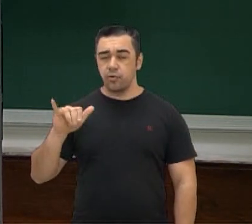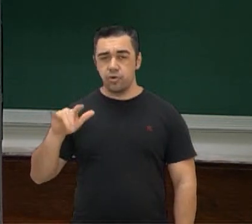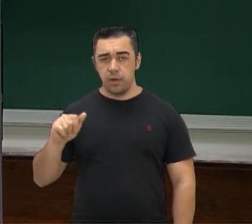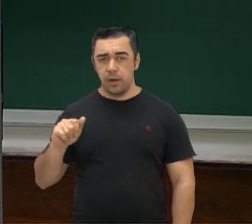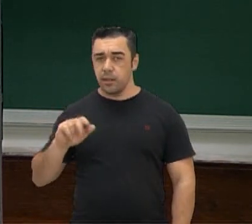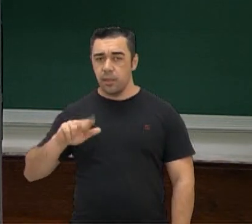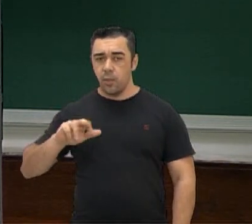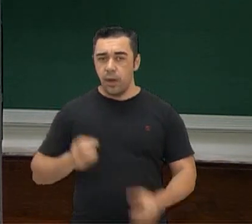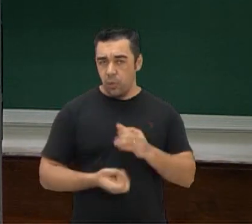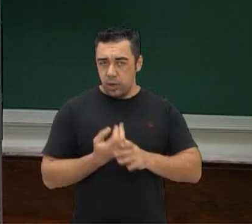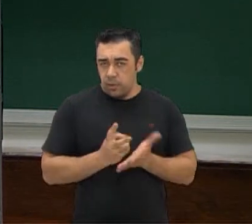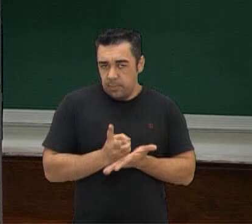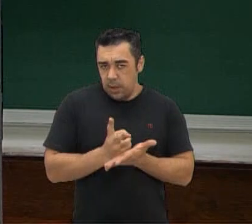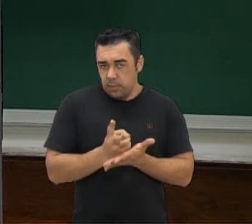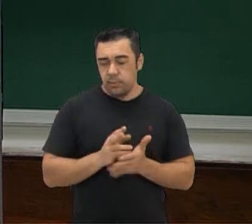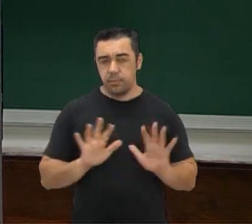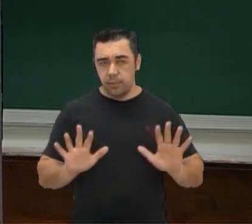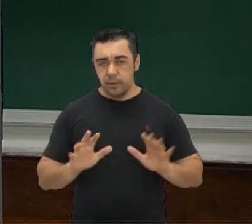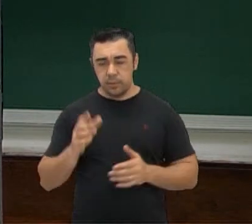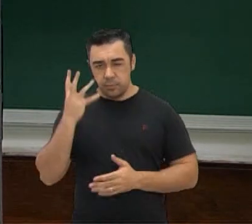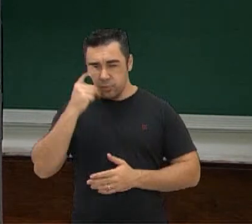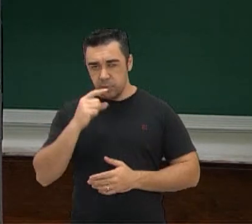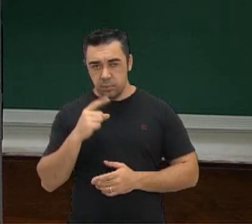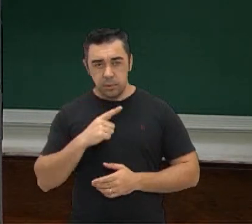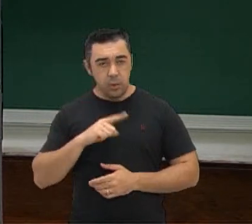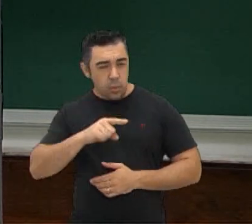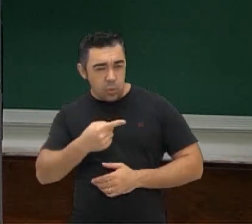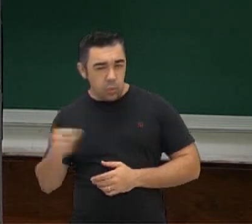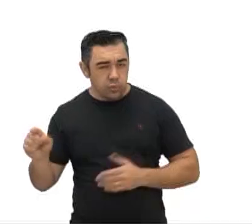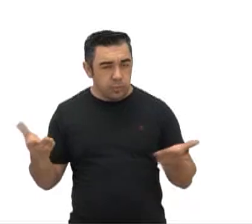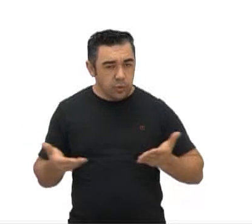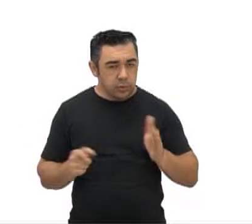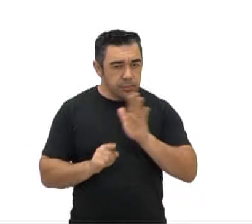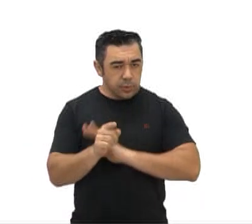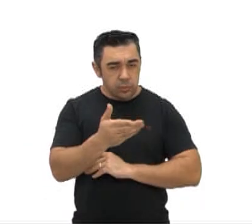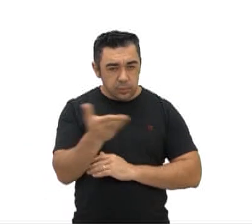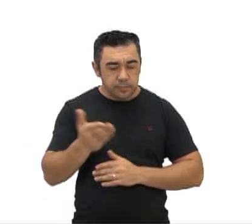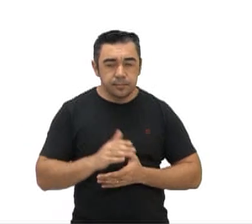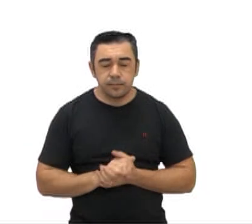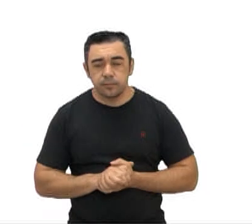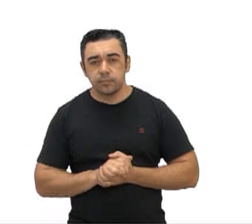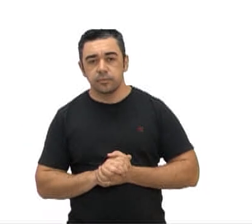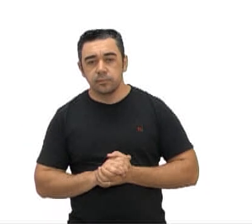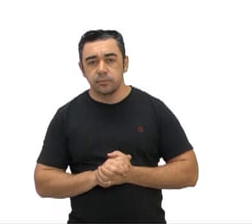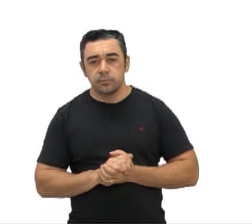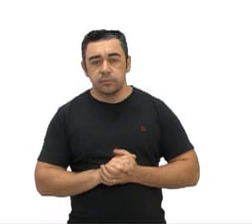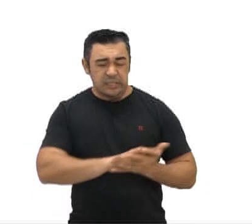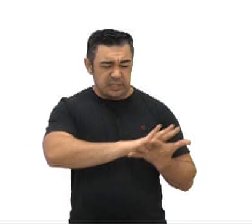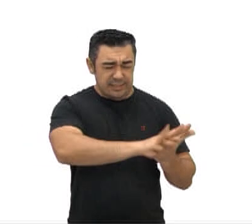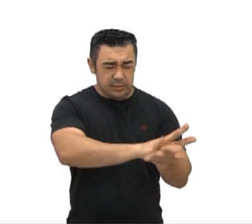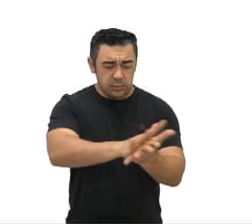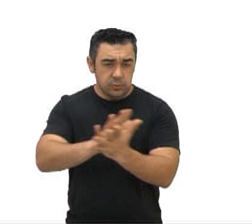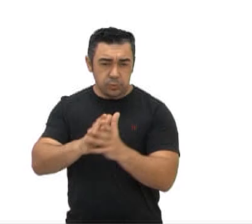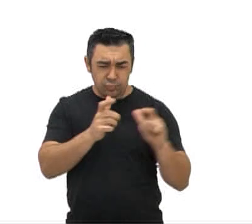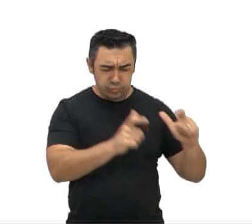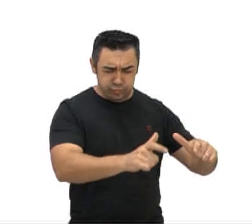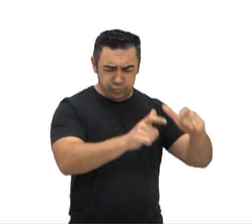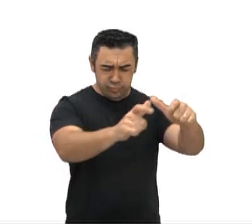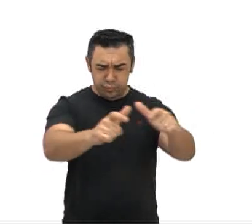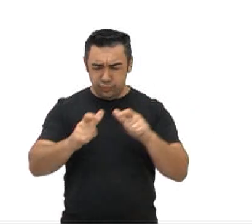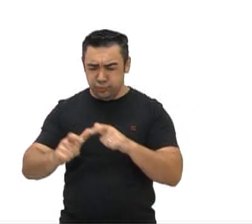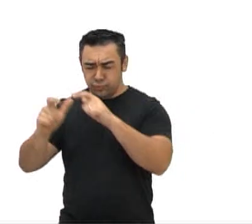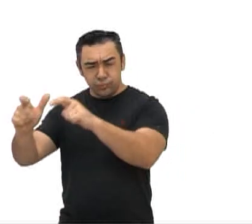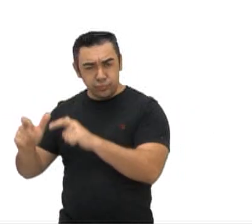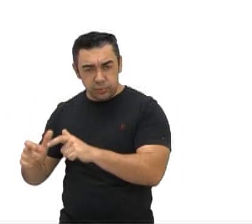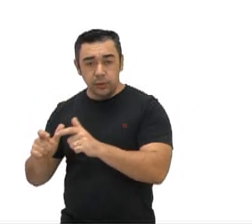a mesma, tá? Então, está aqui mostrando bem bonitinho. Último quiz de hoje. A destruição de ecossistemas naturais separou